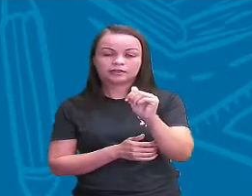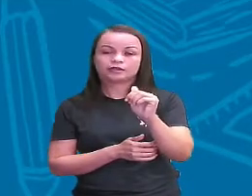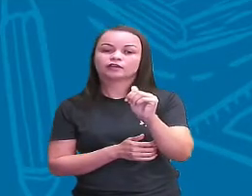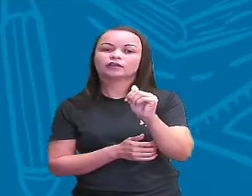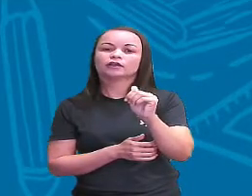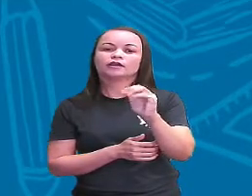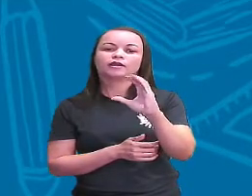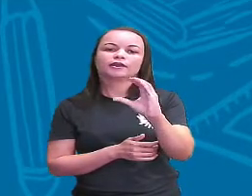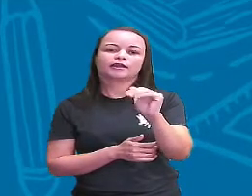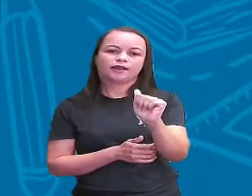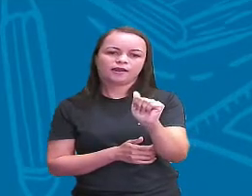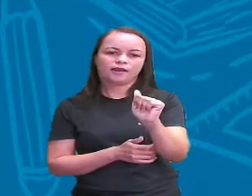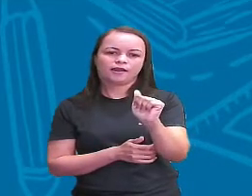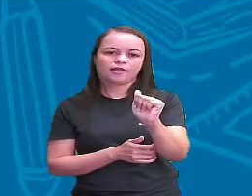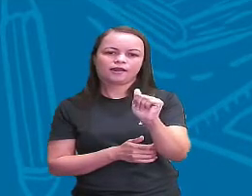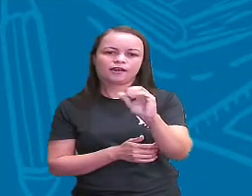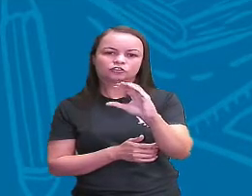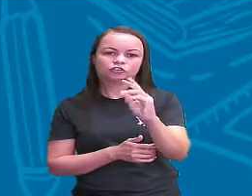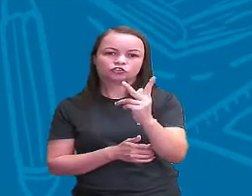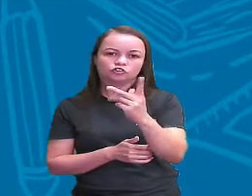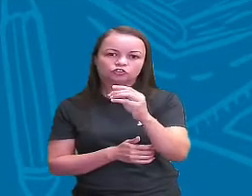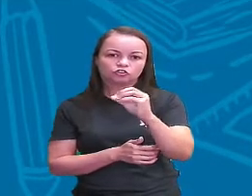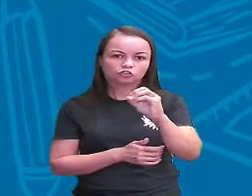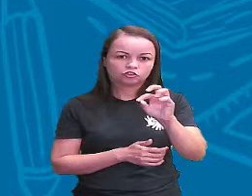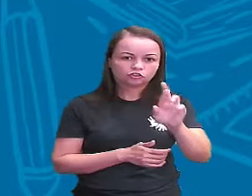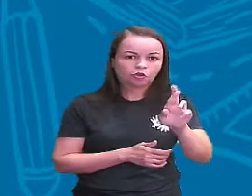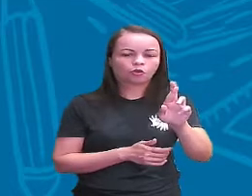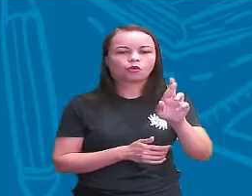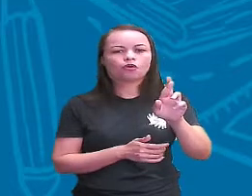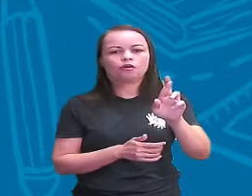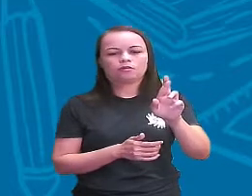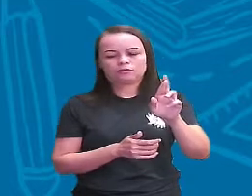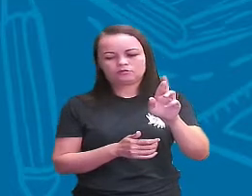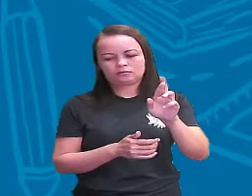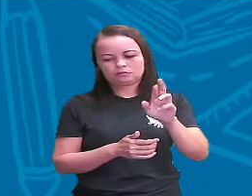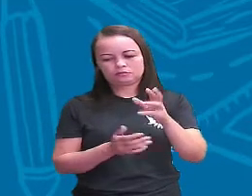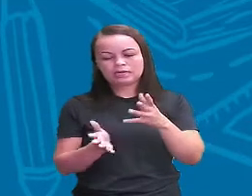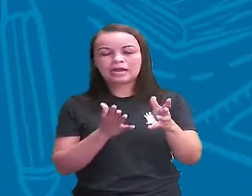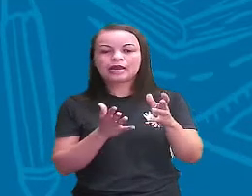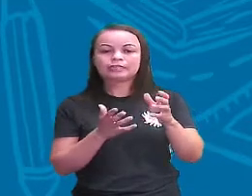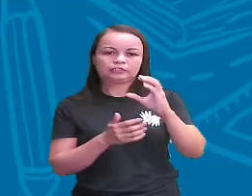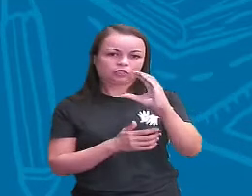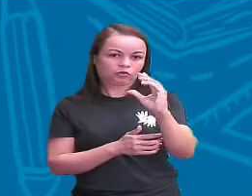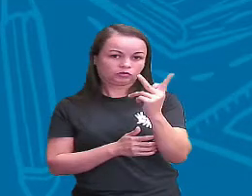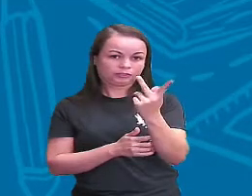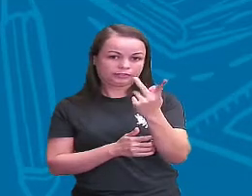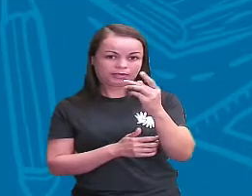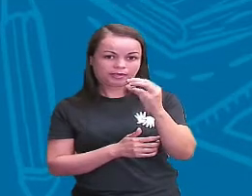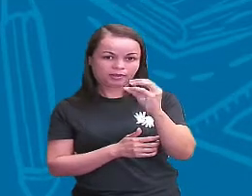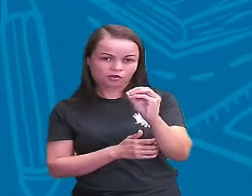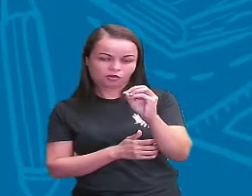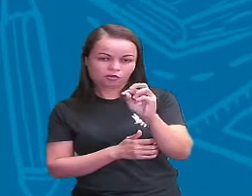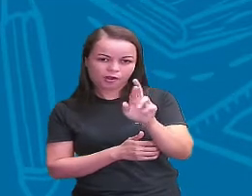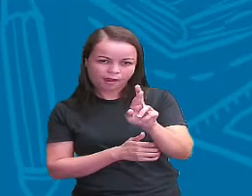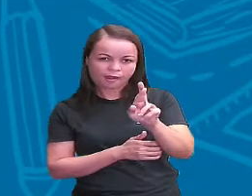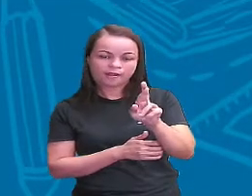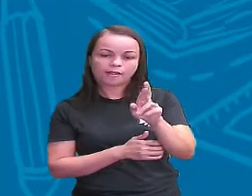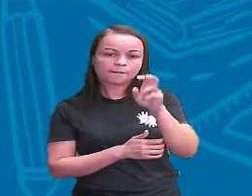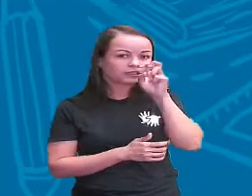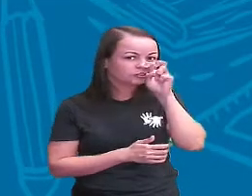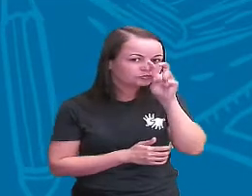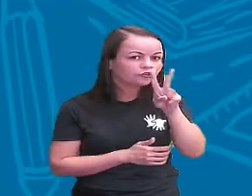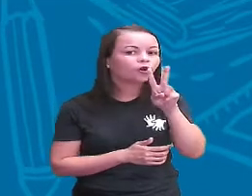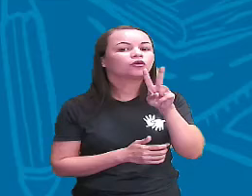sílaba show é a sílaba tônica, a sílaba mais forte da palavra cachorro.